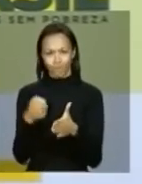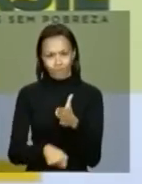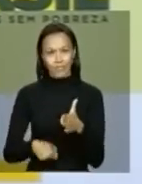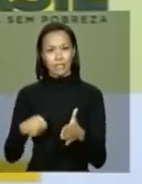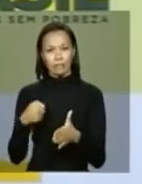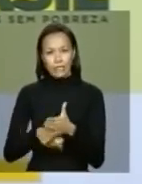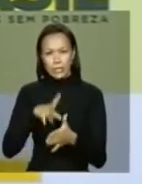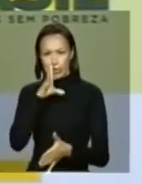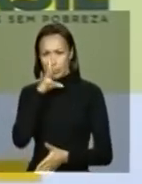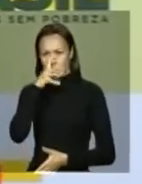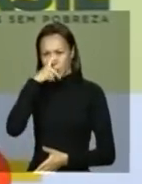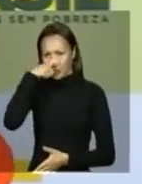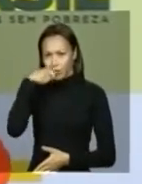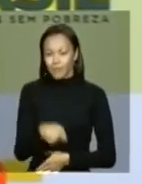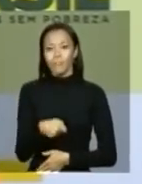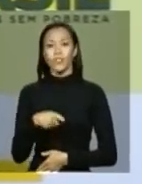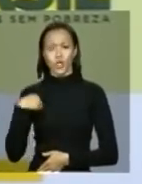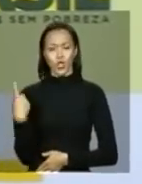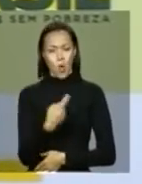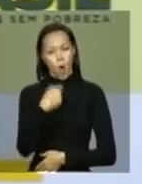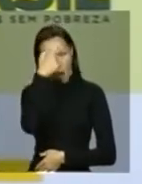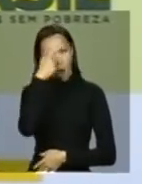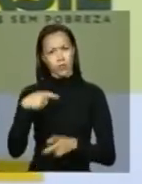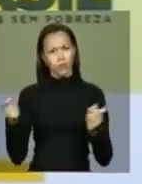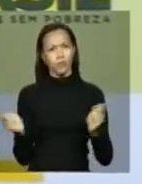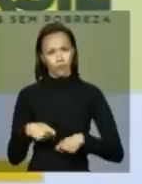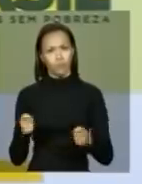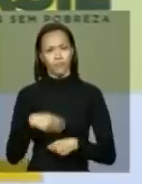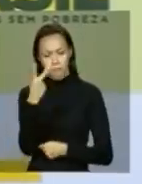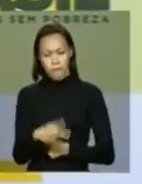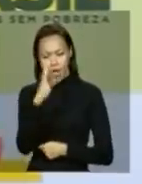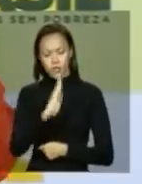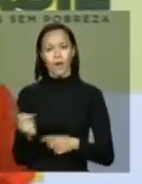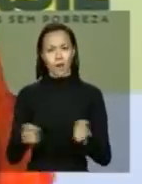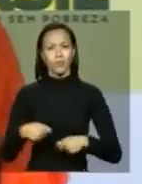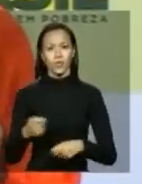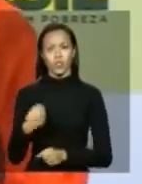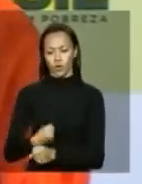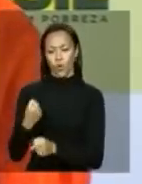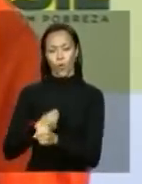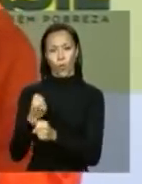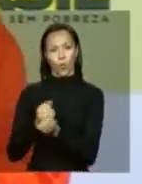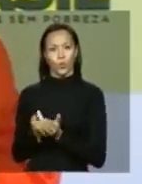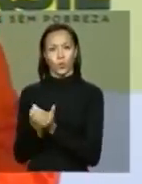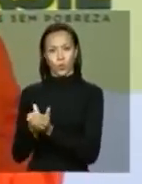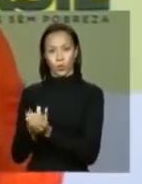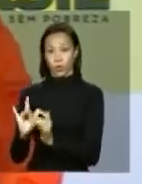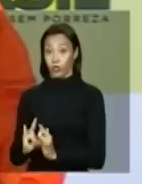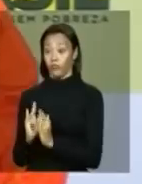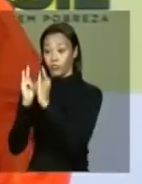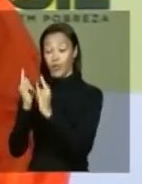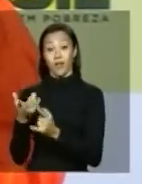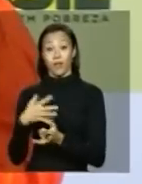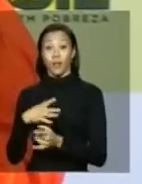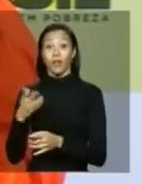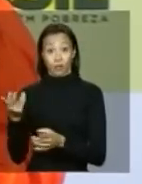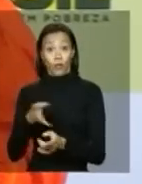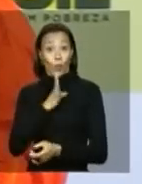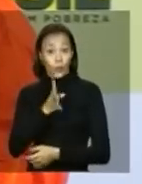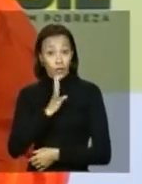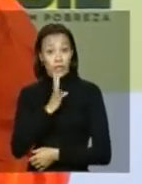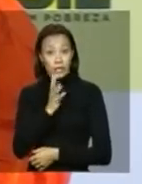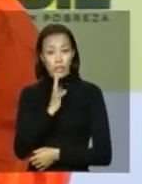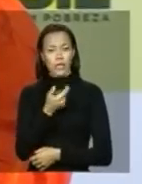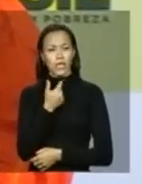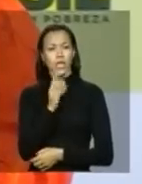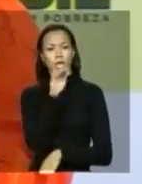teimou que nós somos capazes, sim, de construir plataforma, até porque conhecia a capacidade do